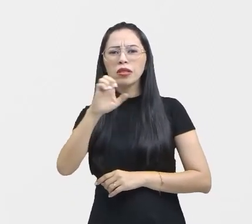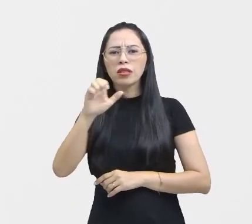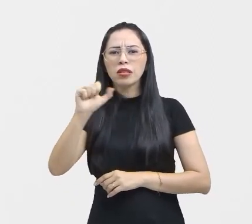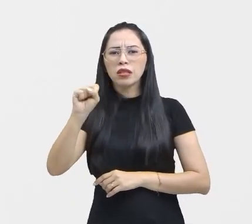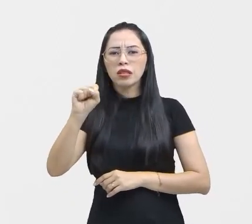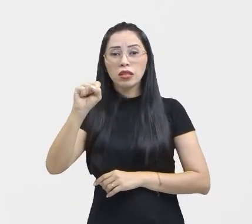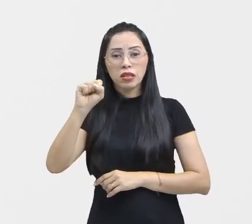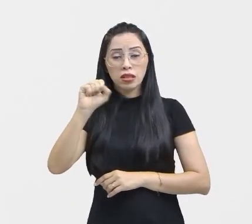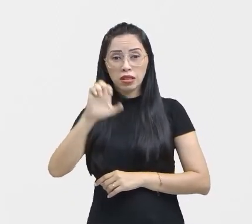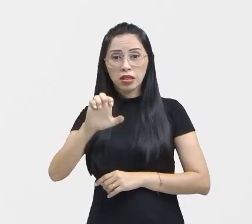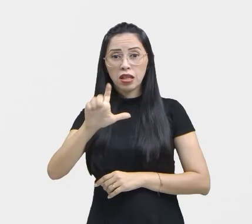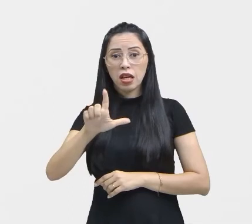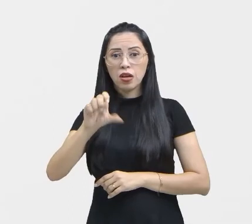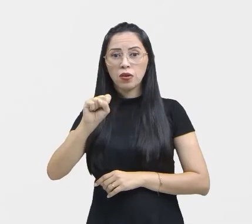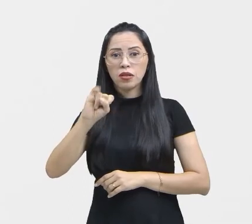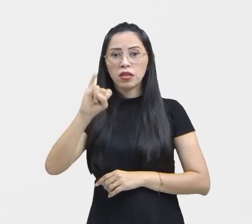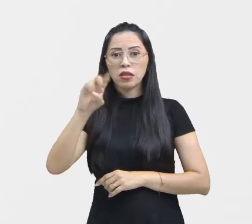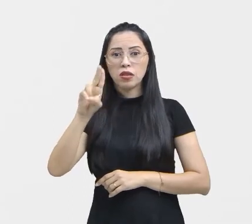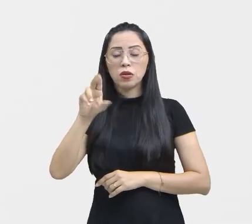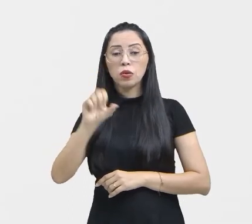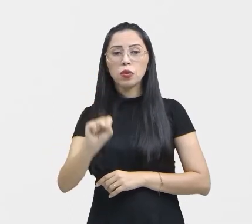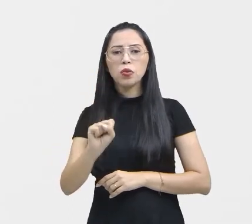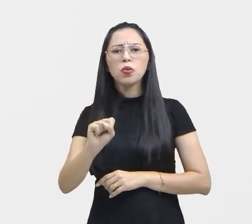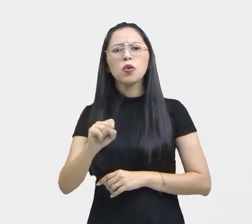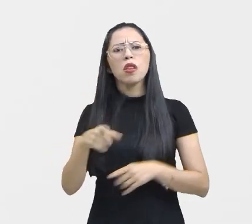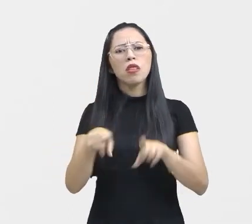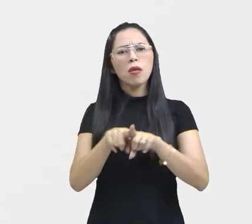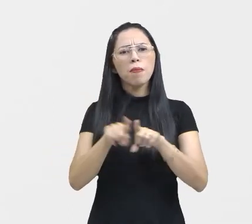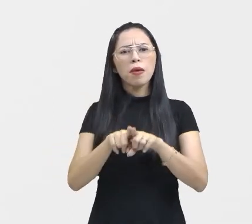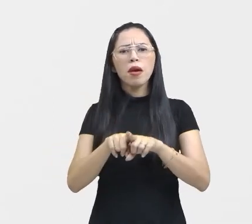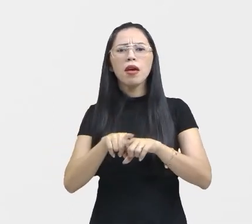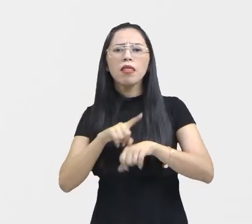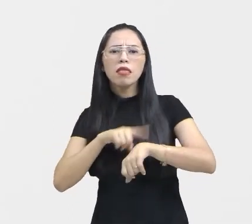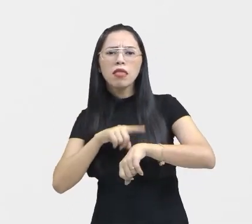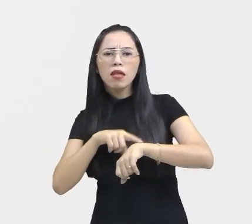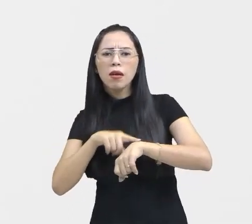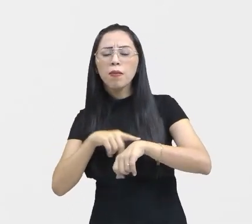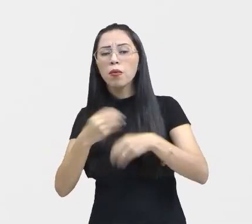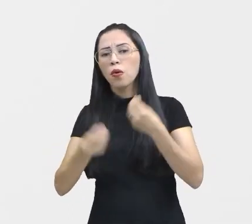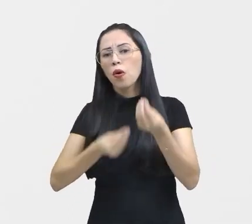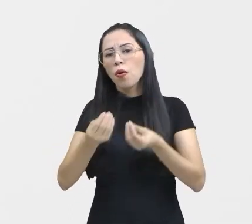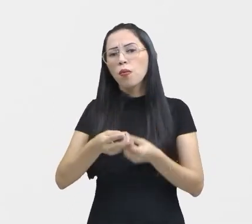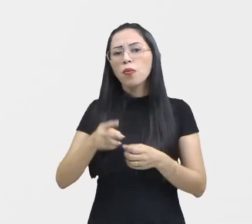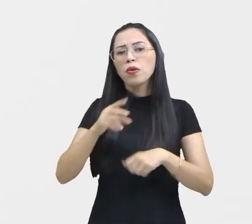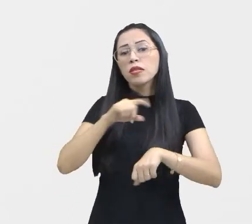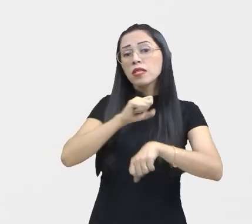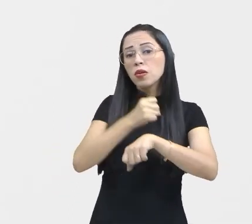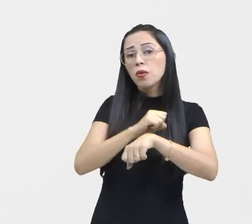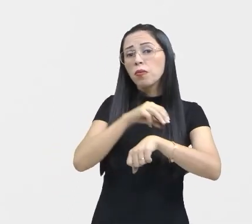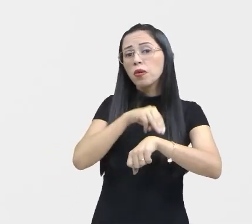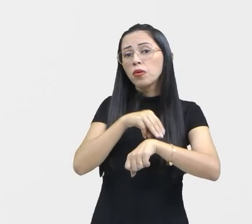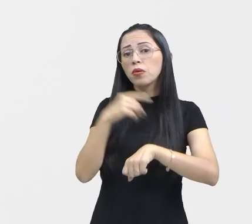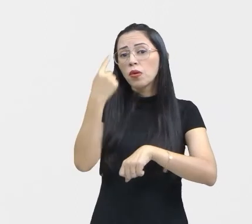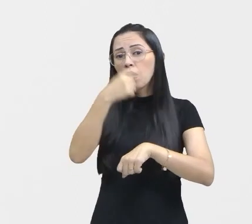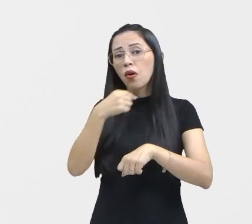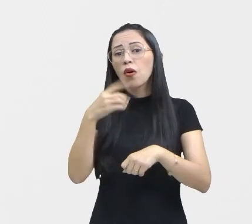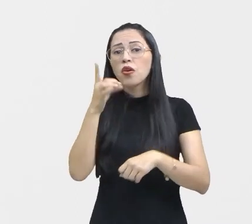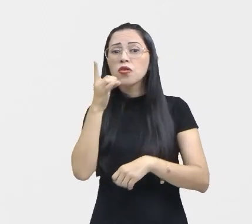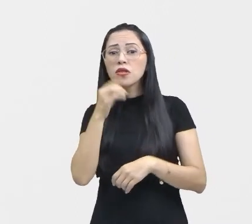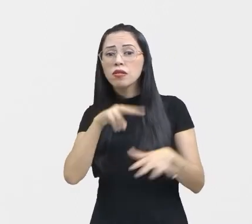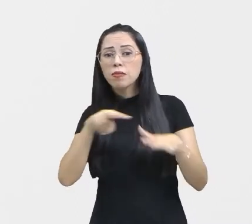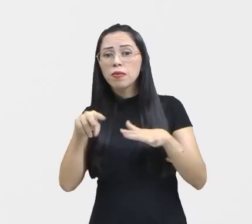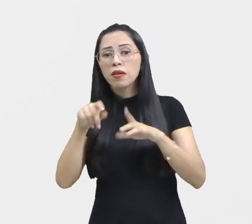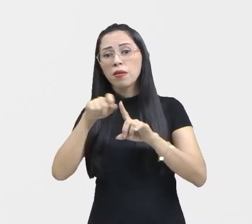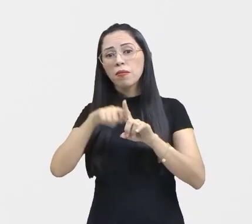Segundo, minuto, hora, dia, semana, mês, ano, década e século.